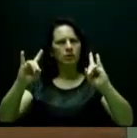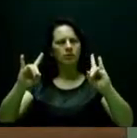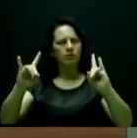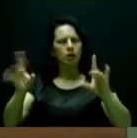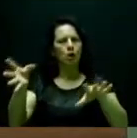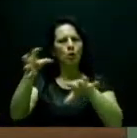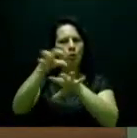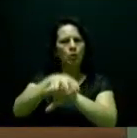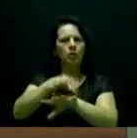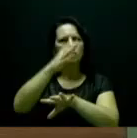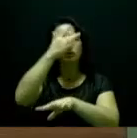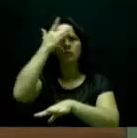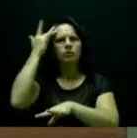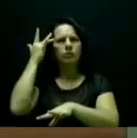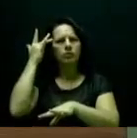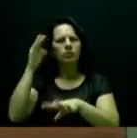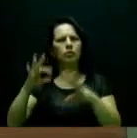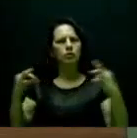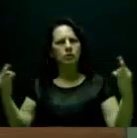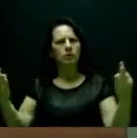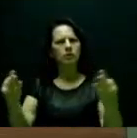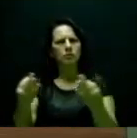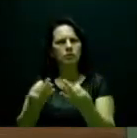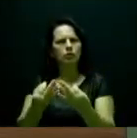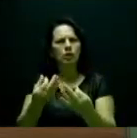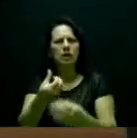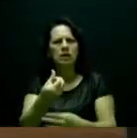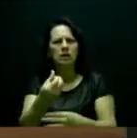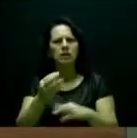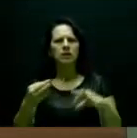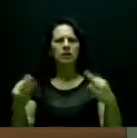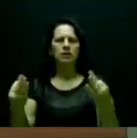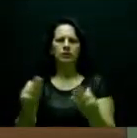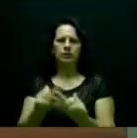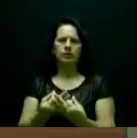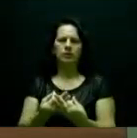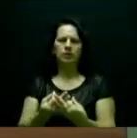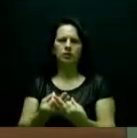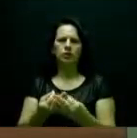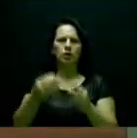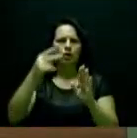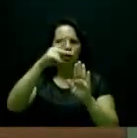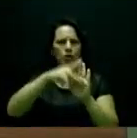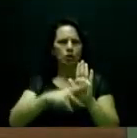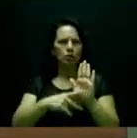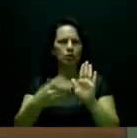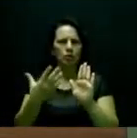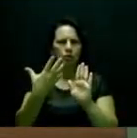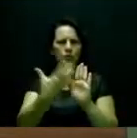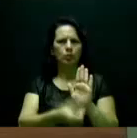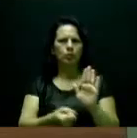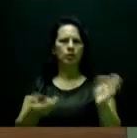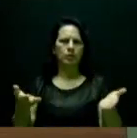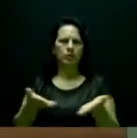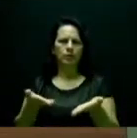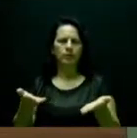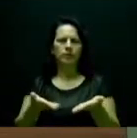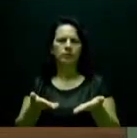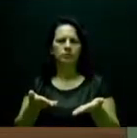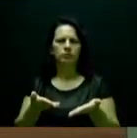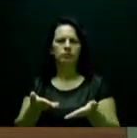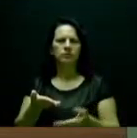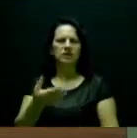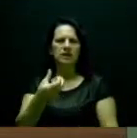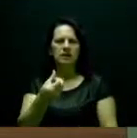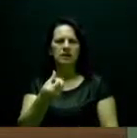incluir estas famílias, que é um número pequeno. Este projeto aprovado neste instante, que estamos aprovando, estamos falando